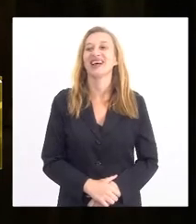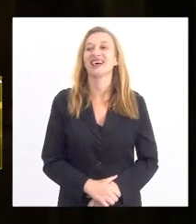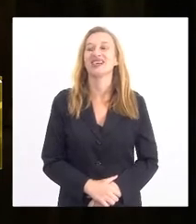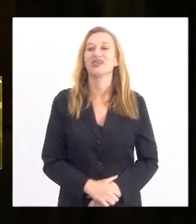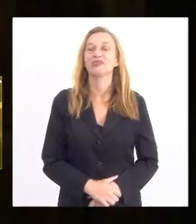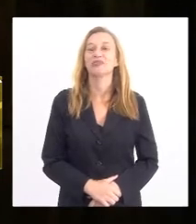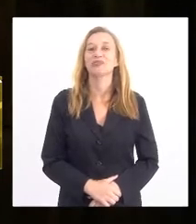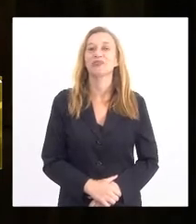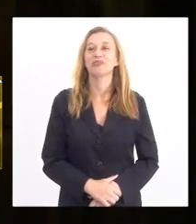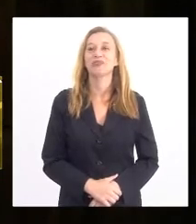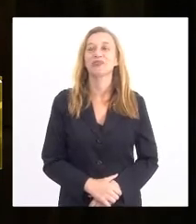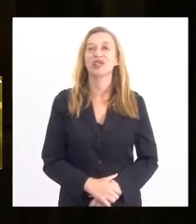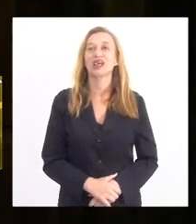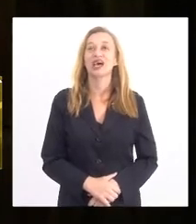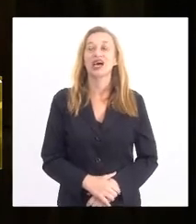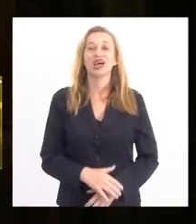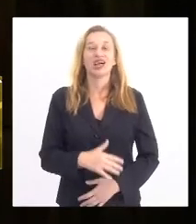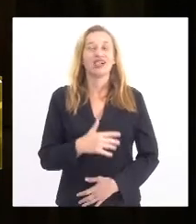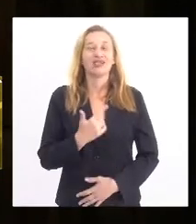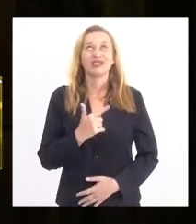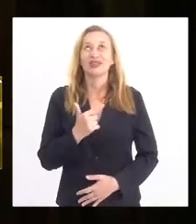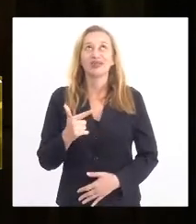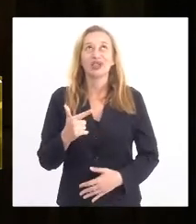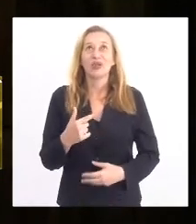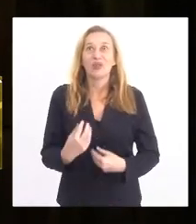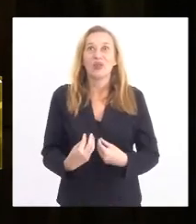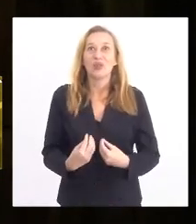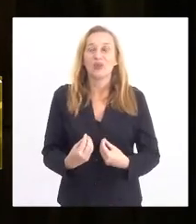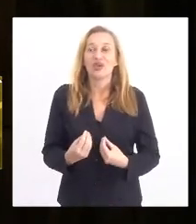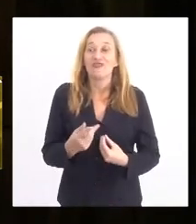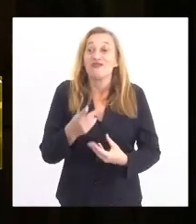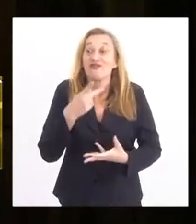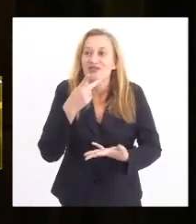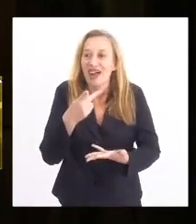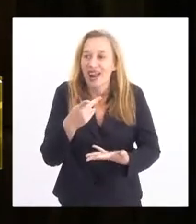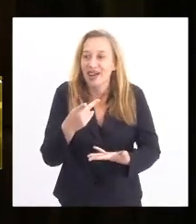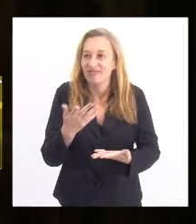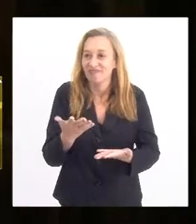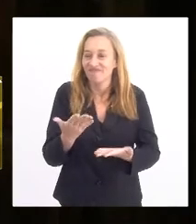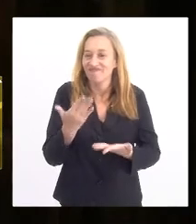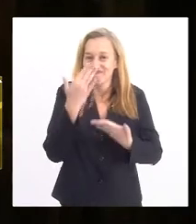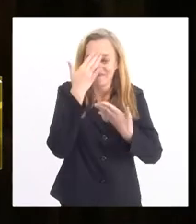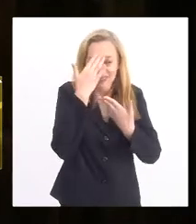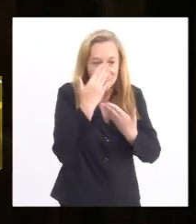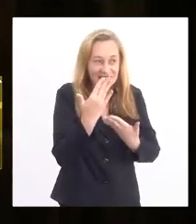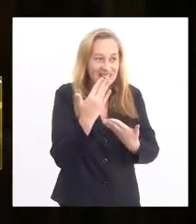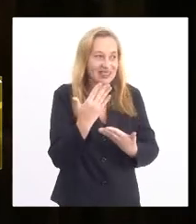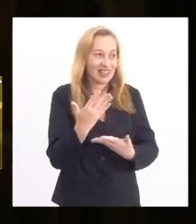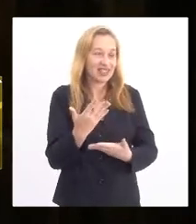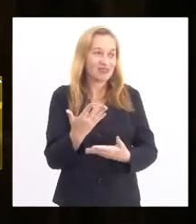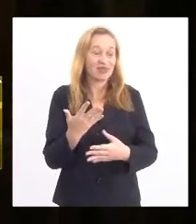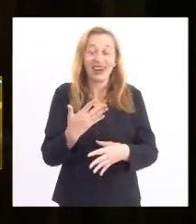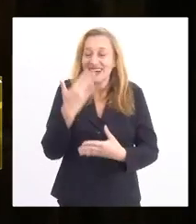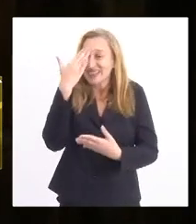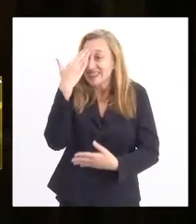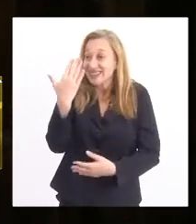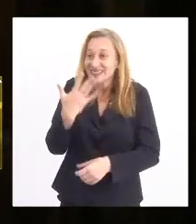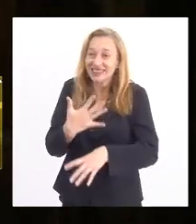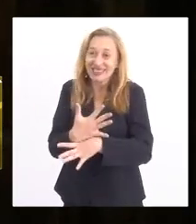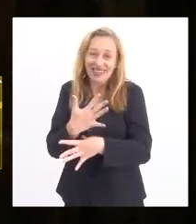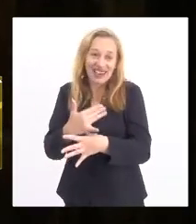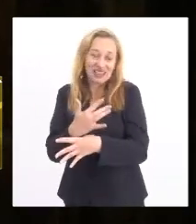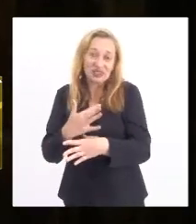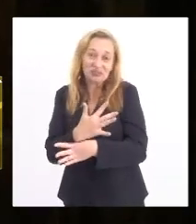é bom pessoal eu não tenho palavras para expressar minha gratidão o que eu tenho por essa cidade